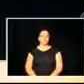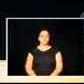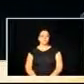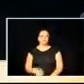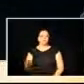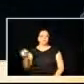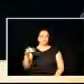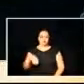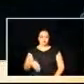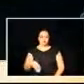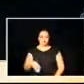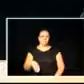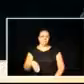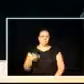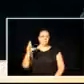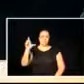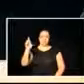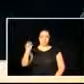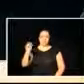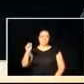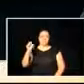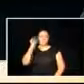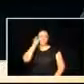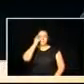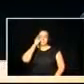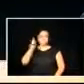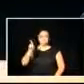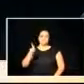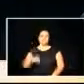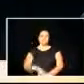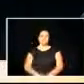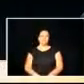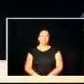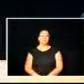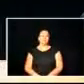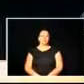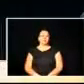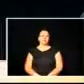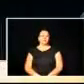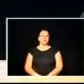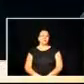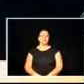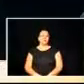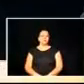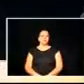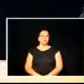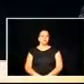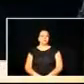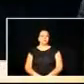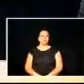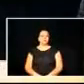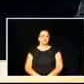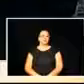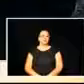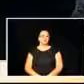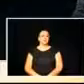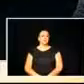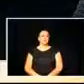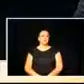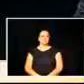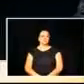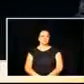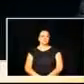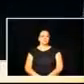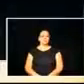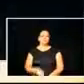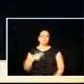dias, e imediatamente Vossa Excelência acompanhou, a sua assessoria, que me procurou. Então